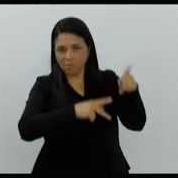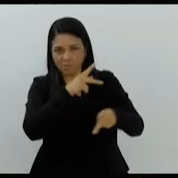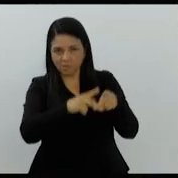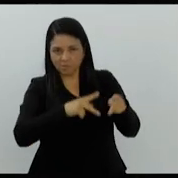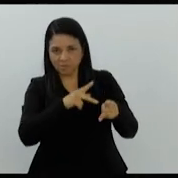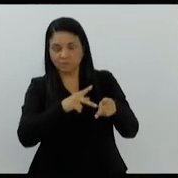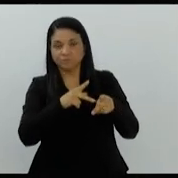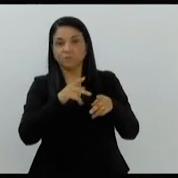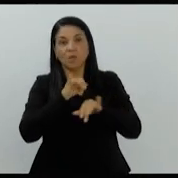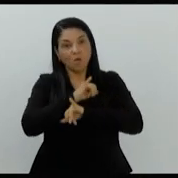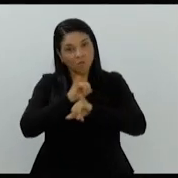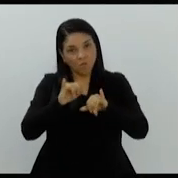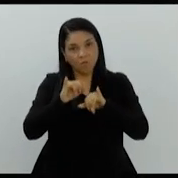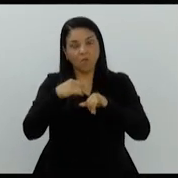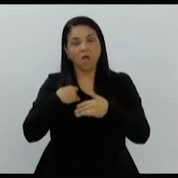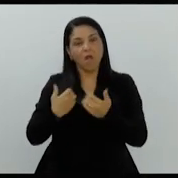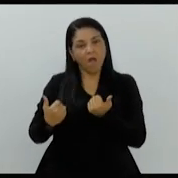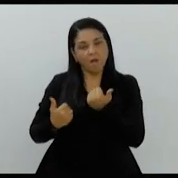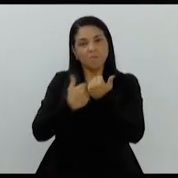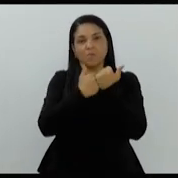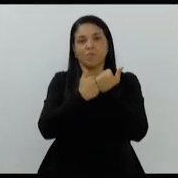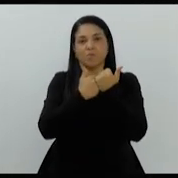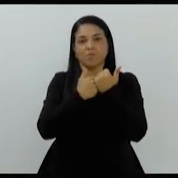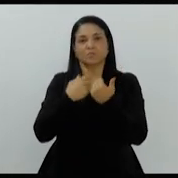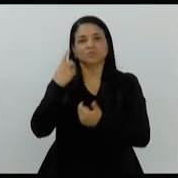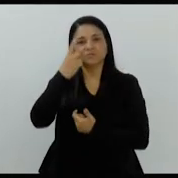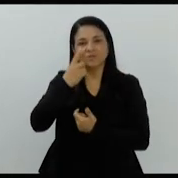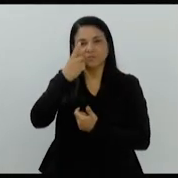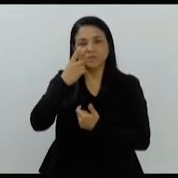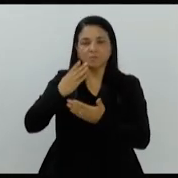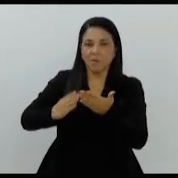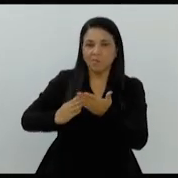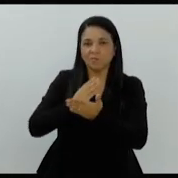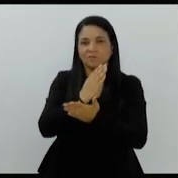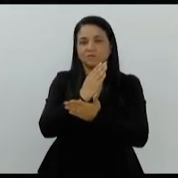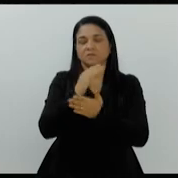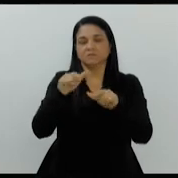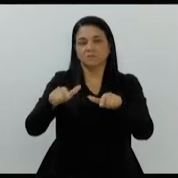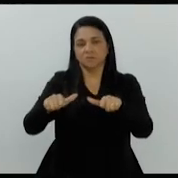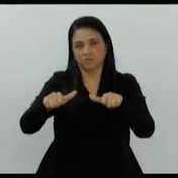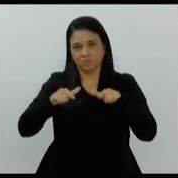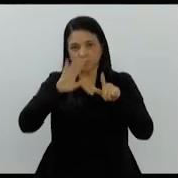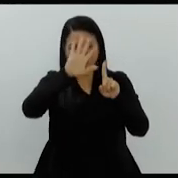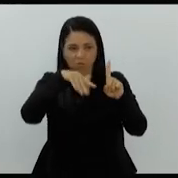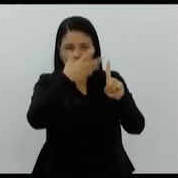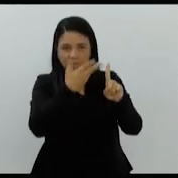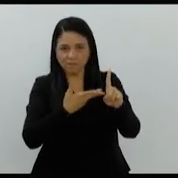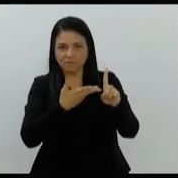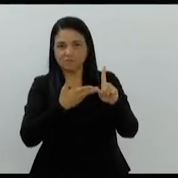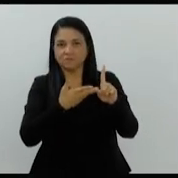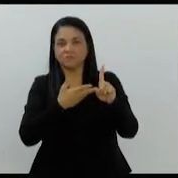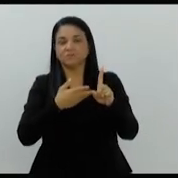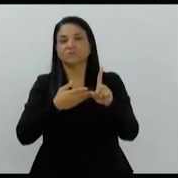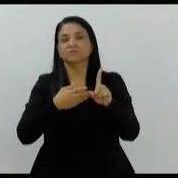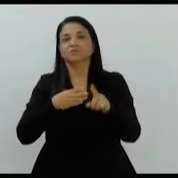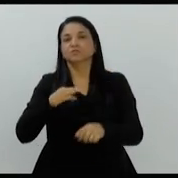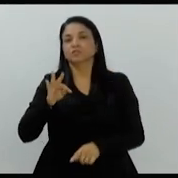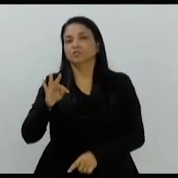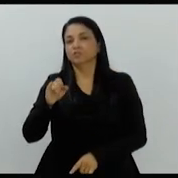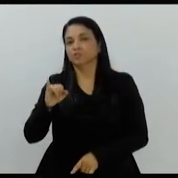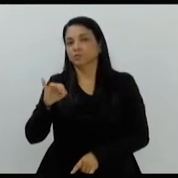isto, conto com o apoio dos meus pares para aprovação da justa homenagem do título de Benemérito à